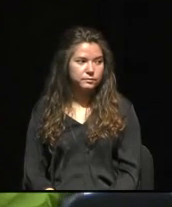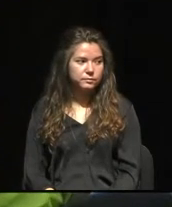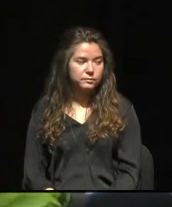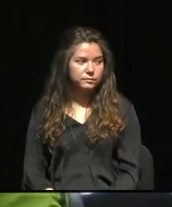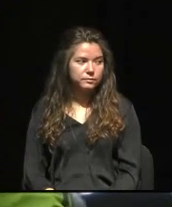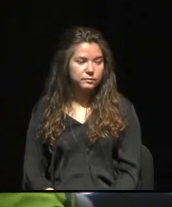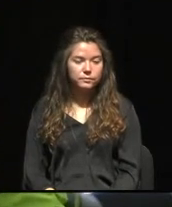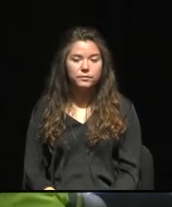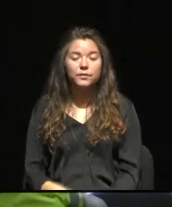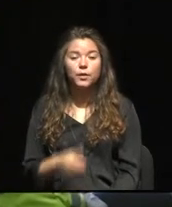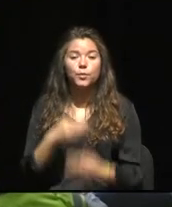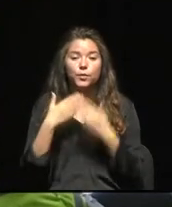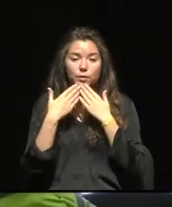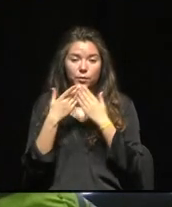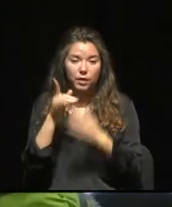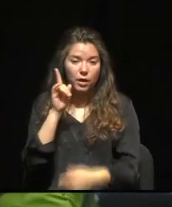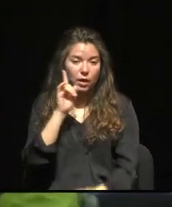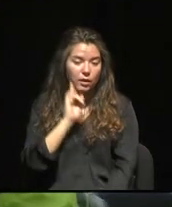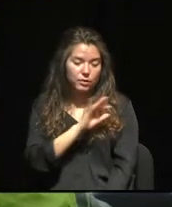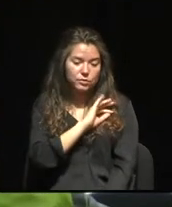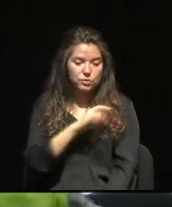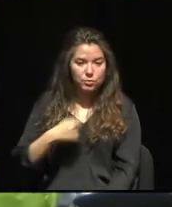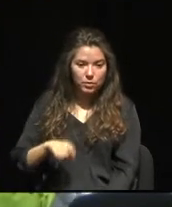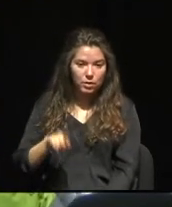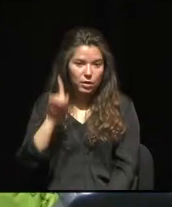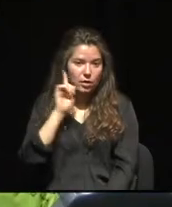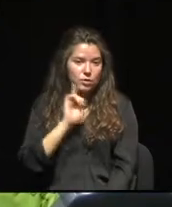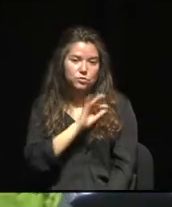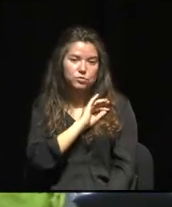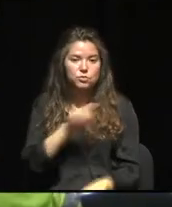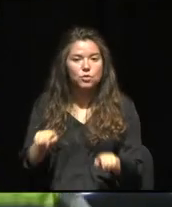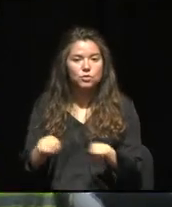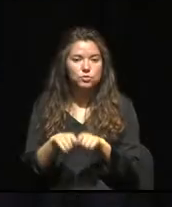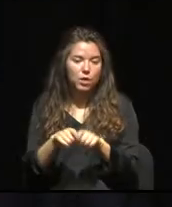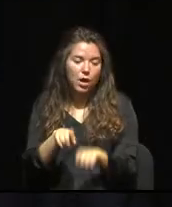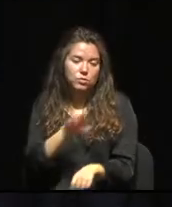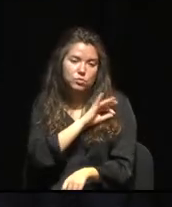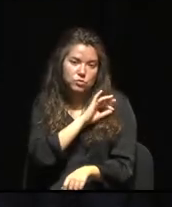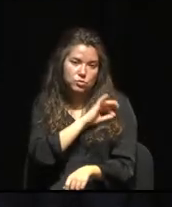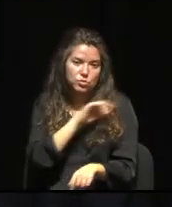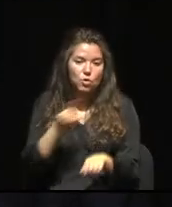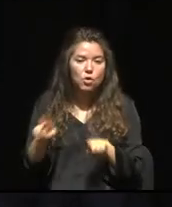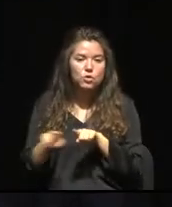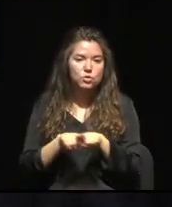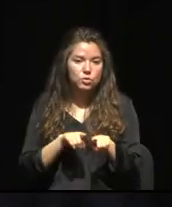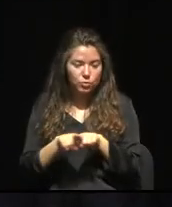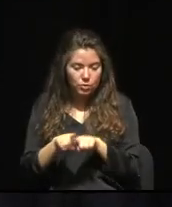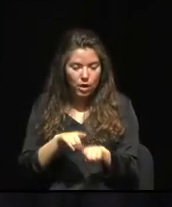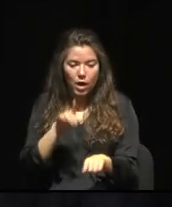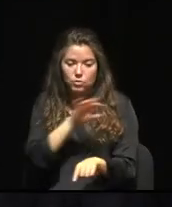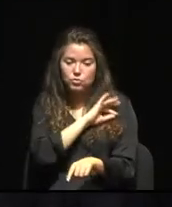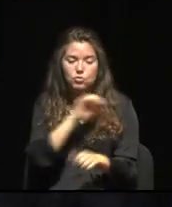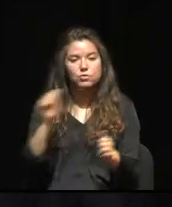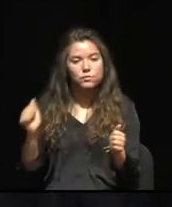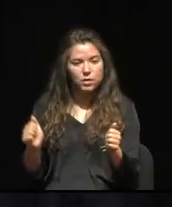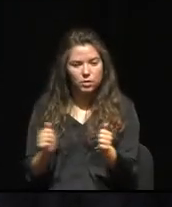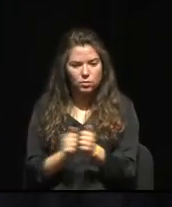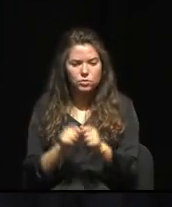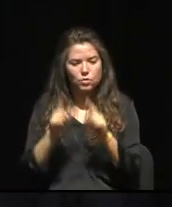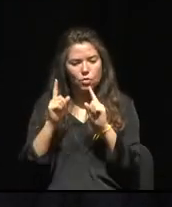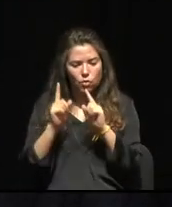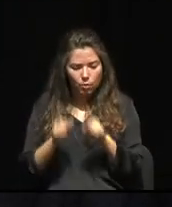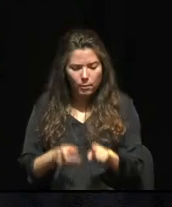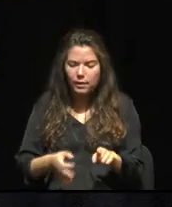esquerda Muito obrigado senhora Presidente senhoras deputadas e senhores deputados senhores vereadores eu dirijo-me começo a minha